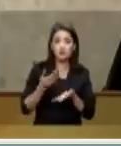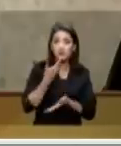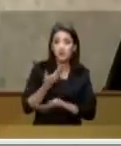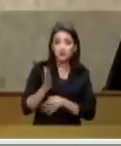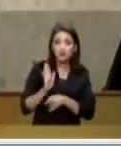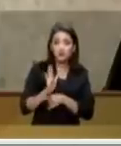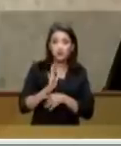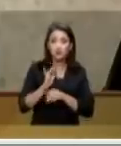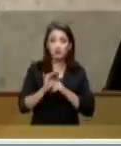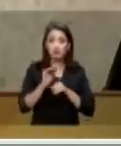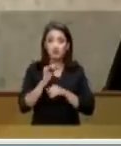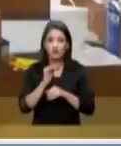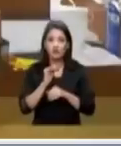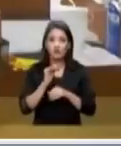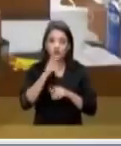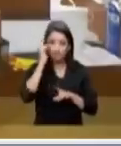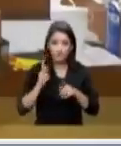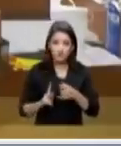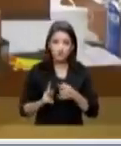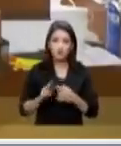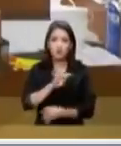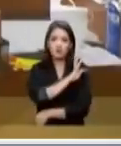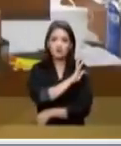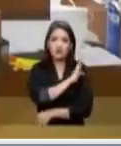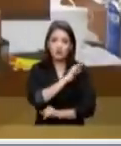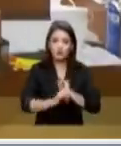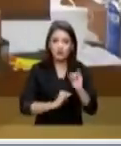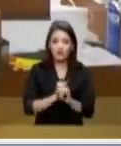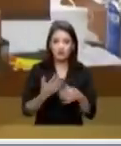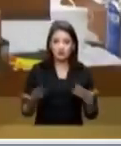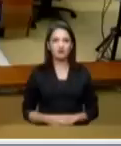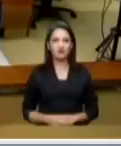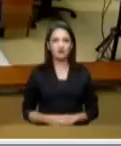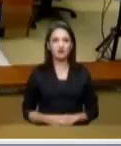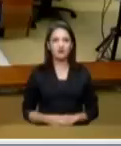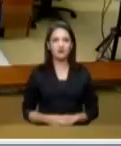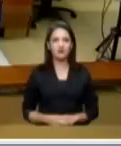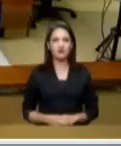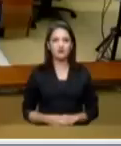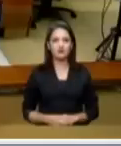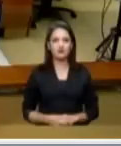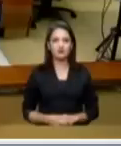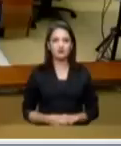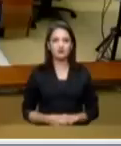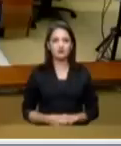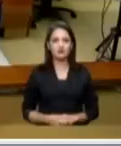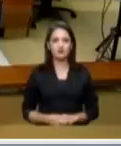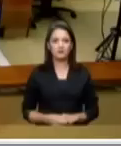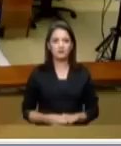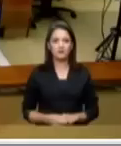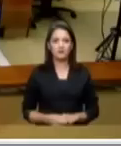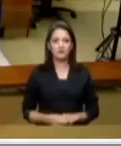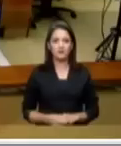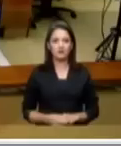ponto e e completar o comentário anterior sobre os dois desaparecidos Amazônia é o que eu dizia que este que